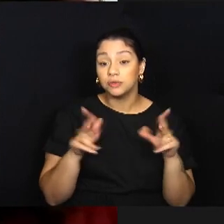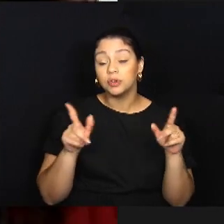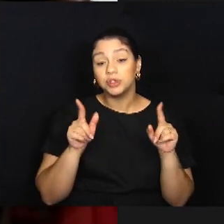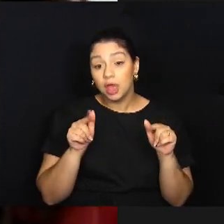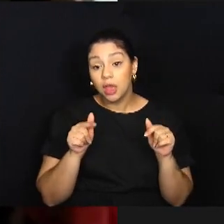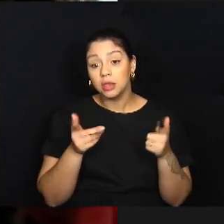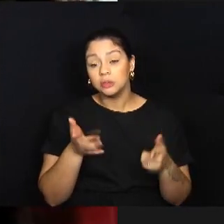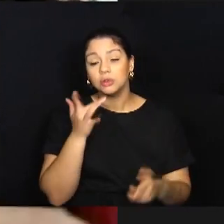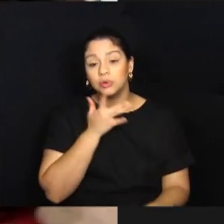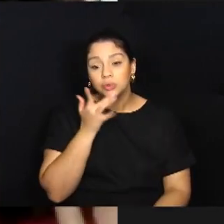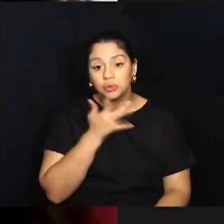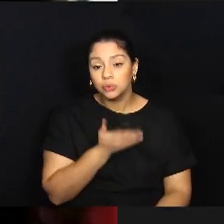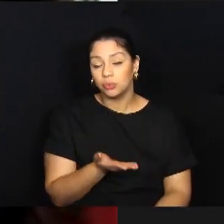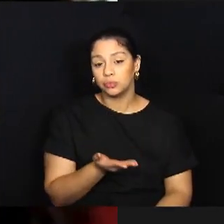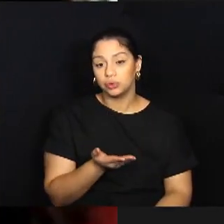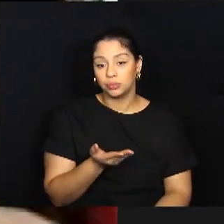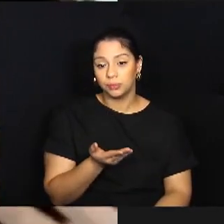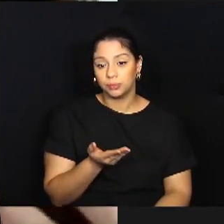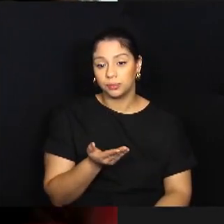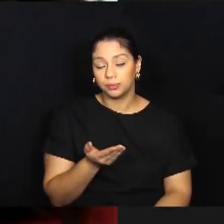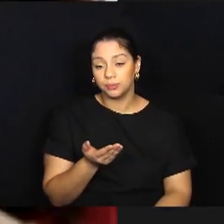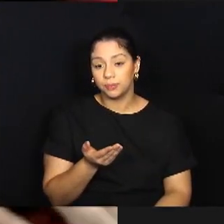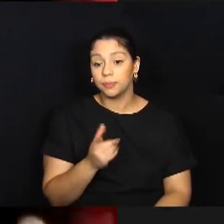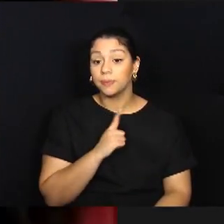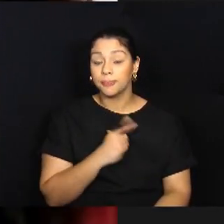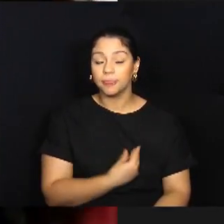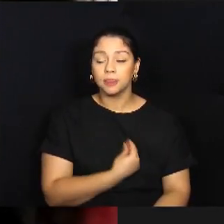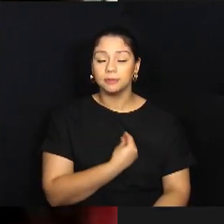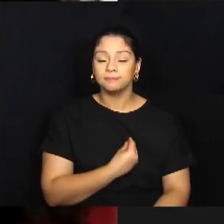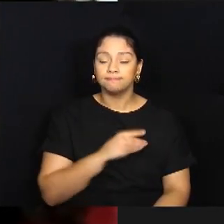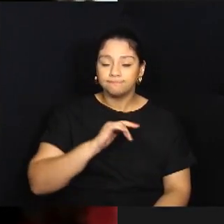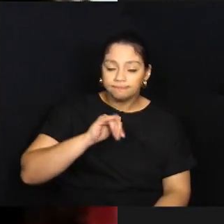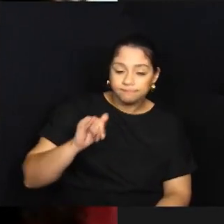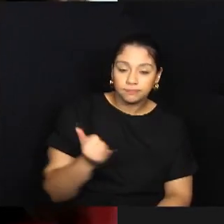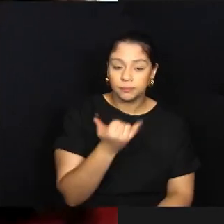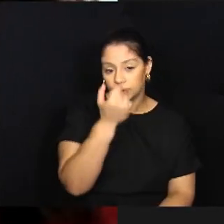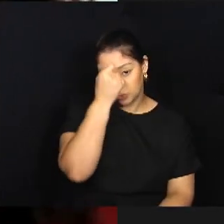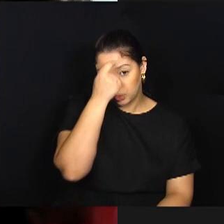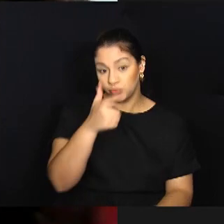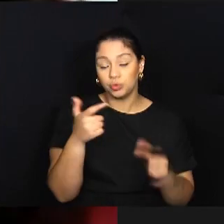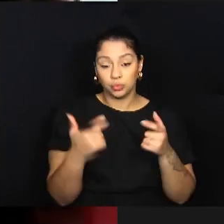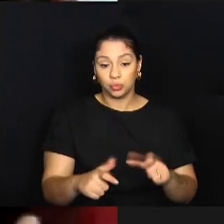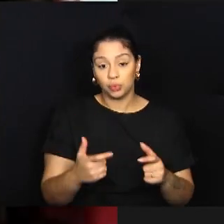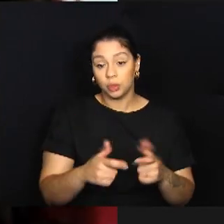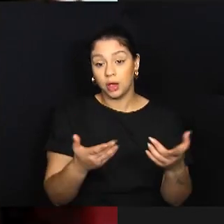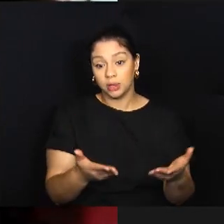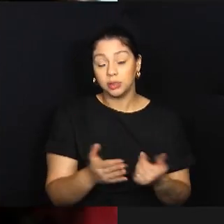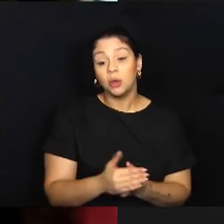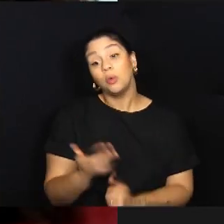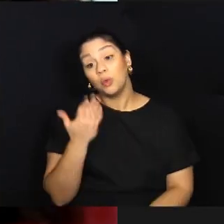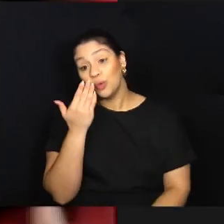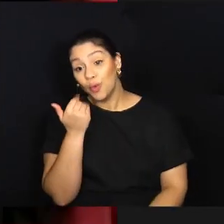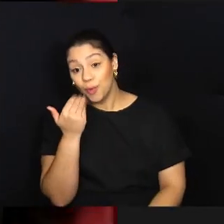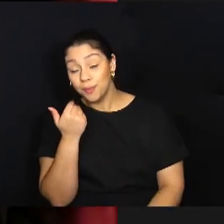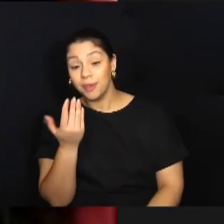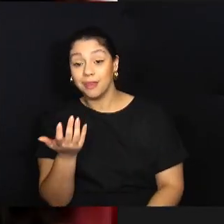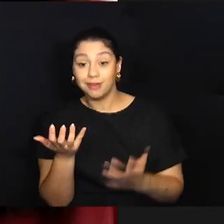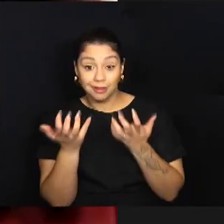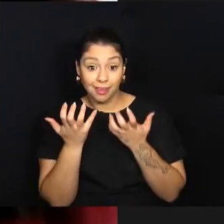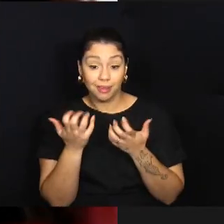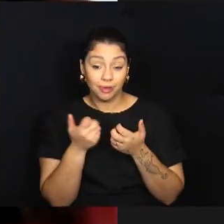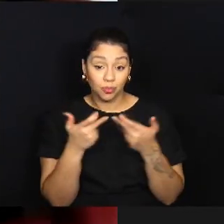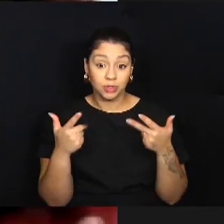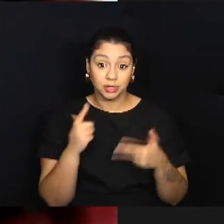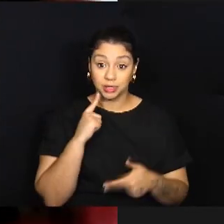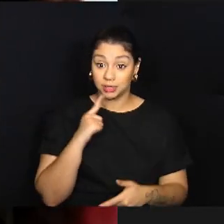é gostoso. Você viver um pouco da cultura local, né? Então, a gente procura comer o que tem